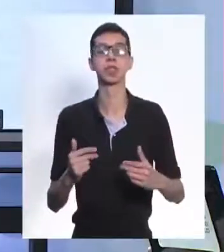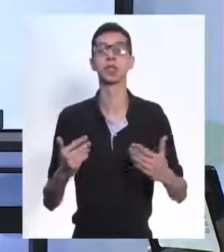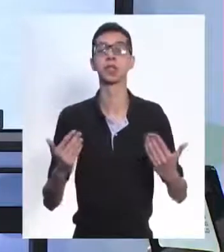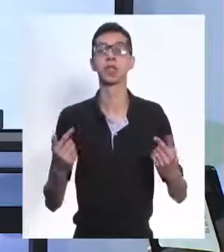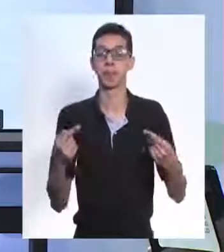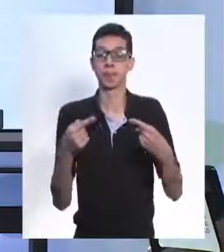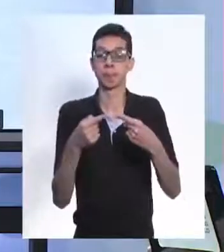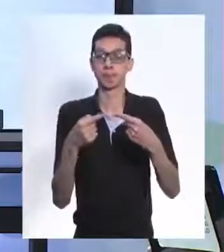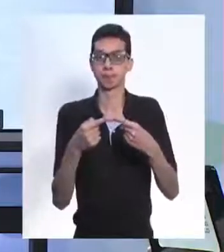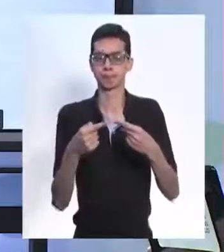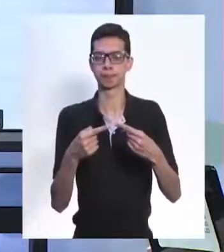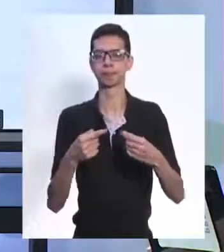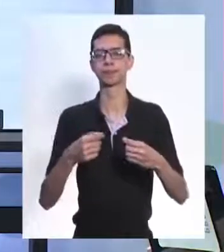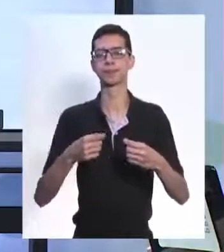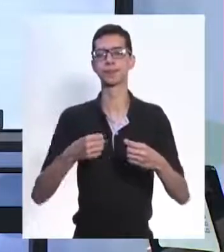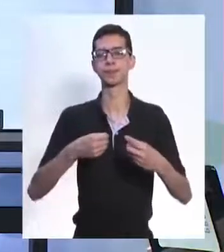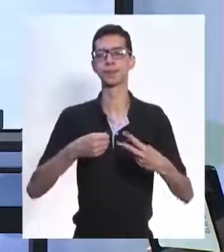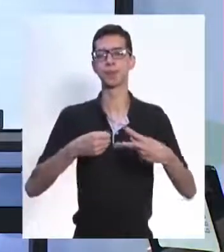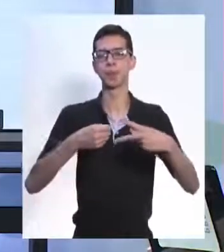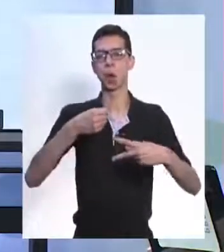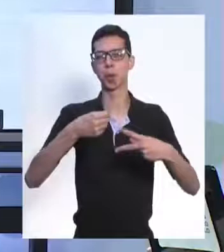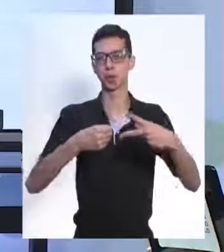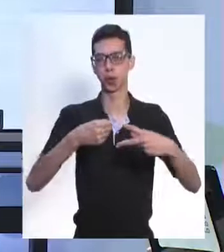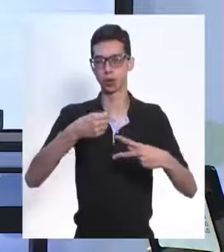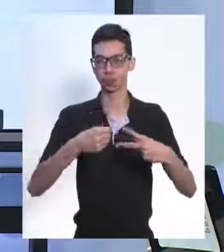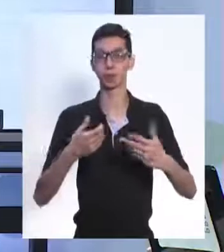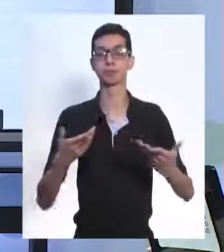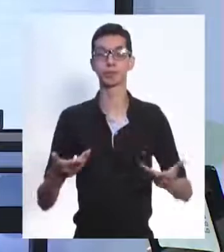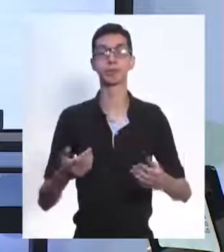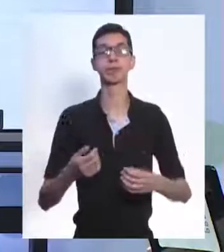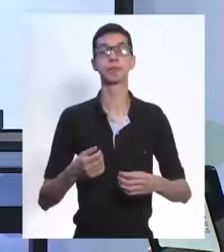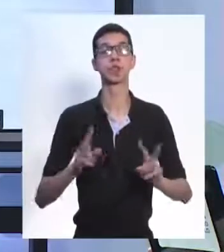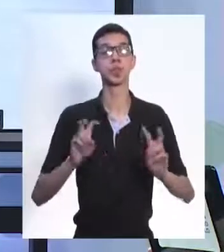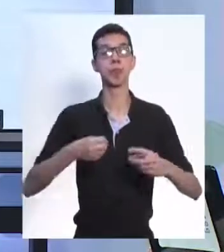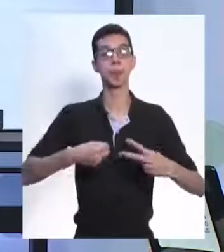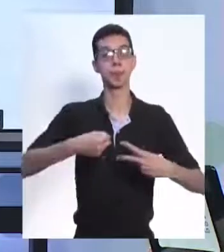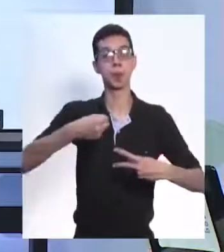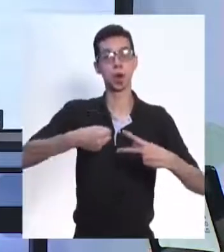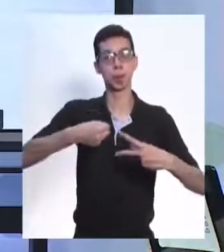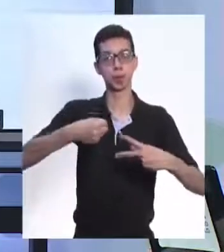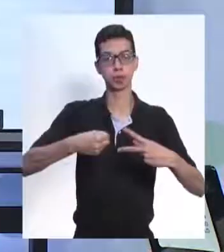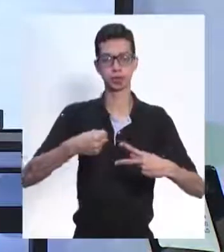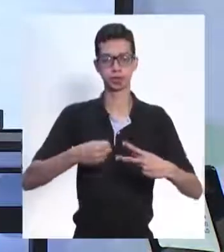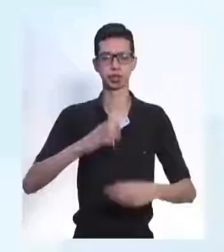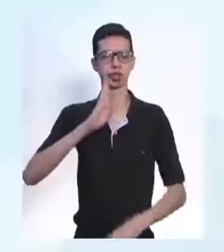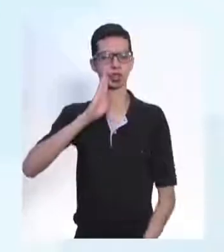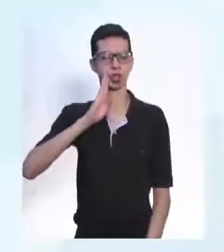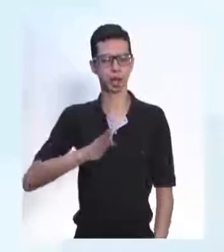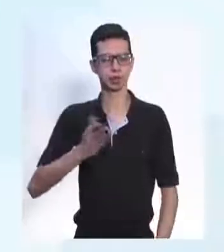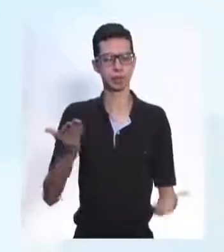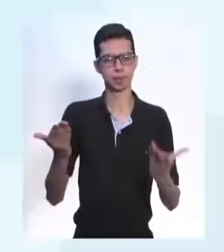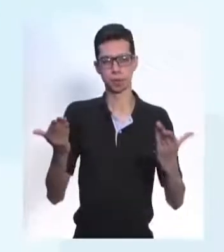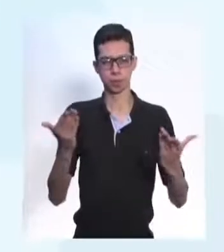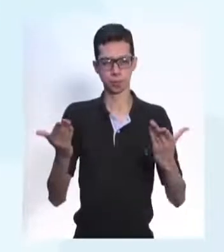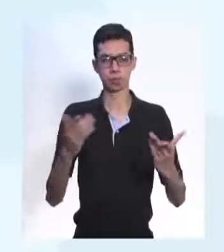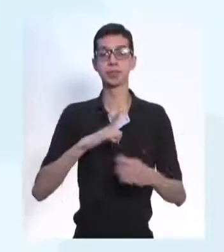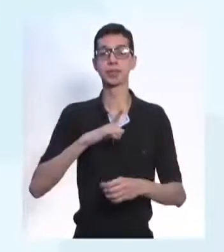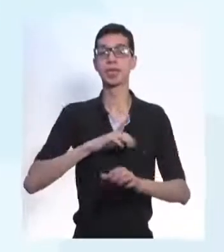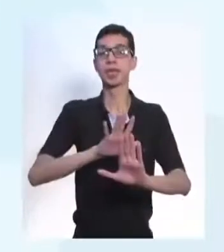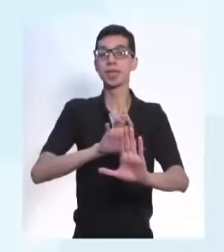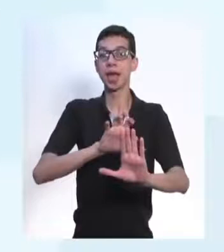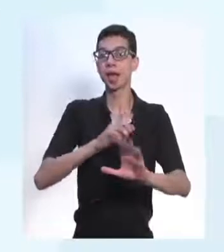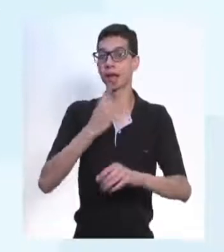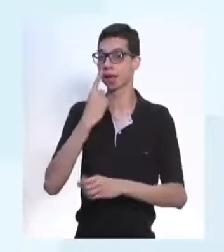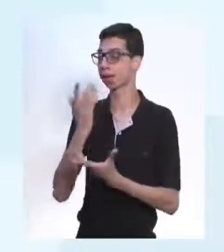a gente encerrar essa aula, aí, nós trabalhamos a ideia de proporcionalidade direta. Vai aparecer o QR Code aí para vocês avaliarem a nossa